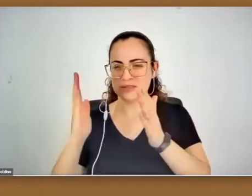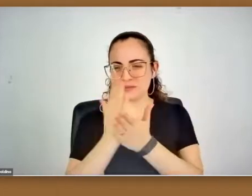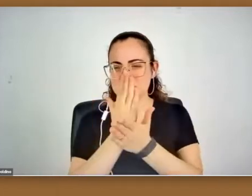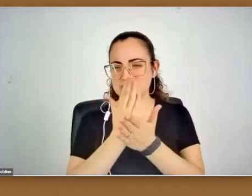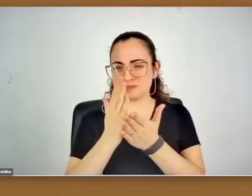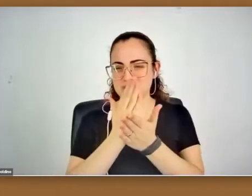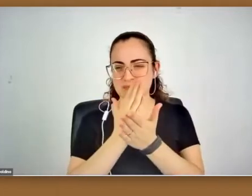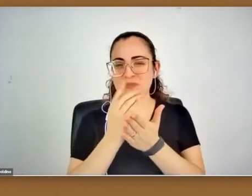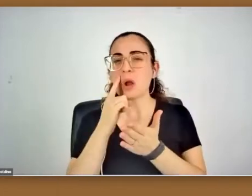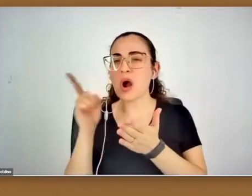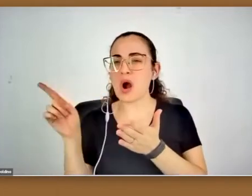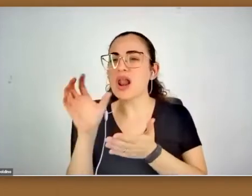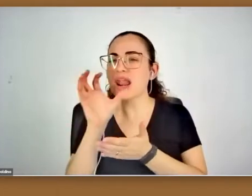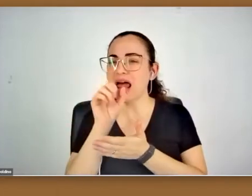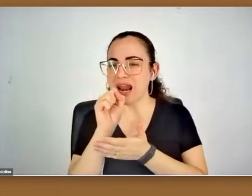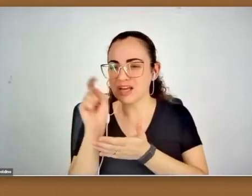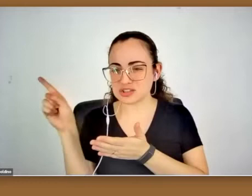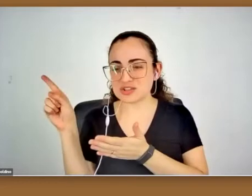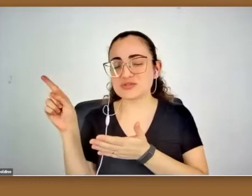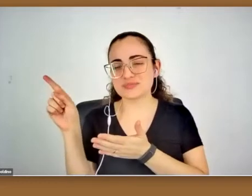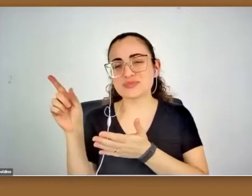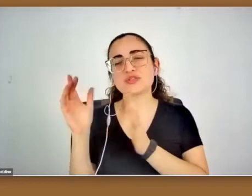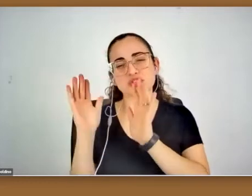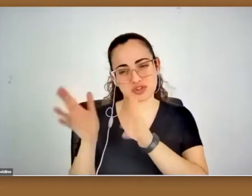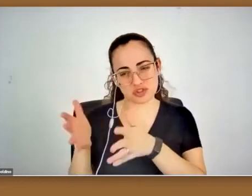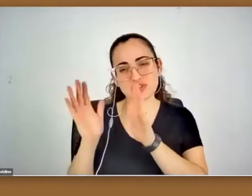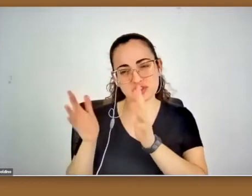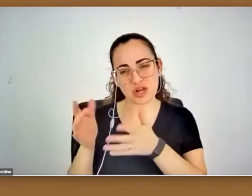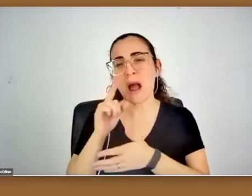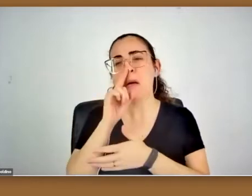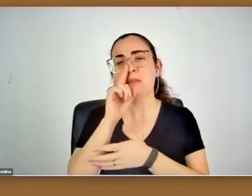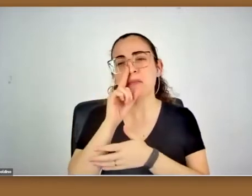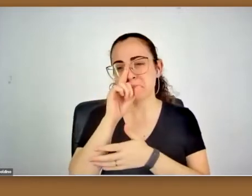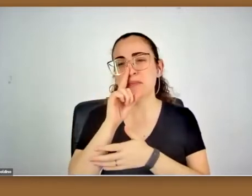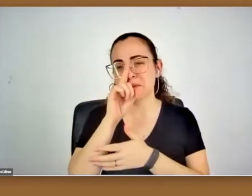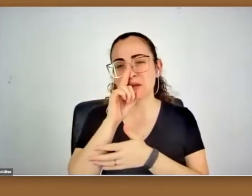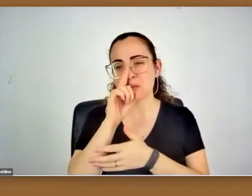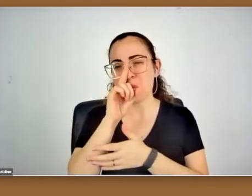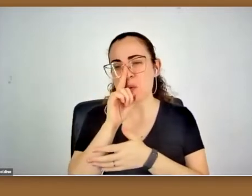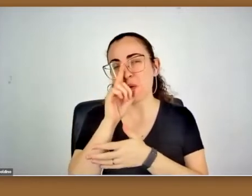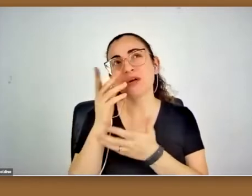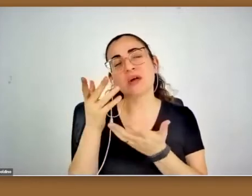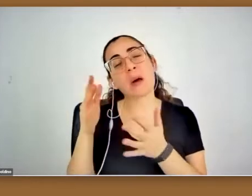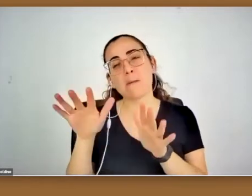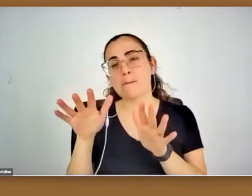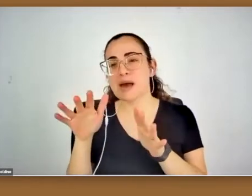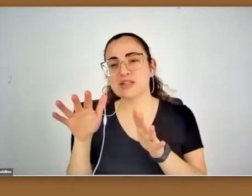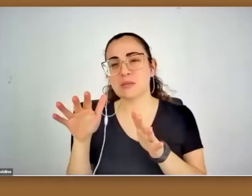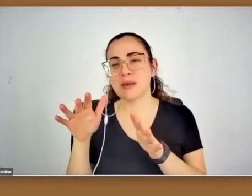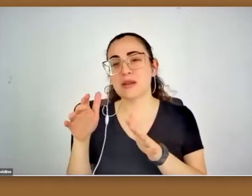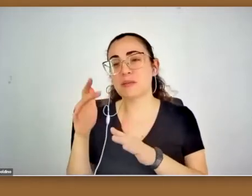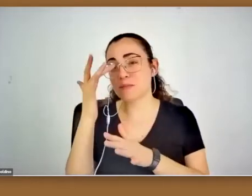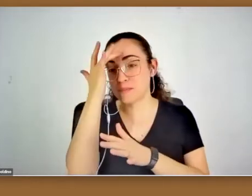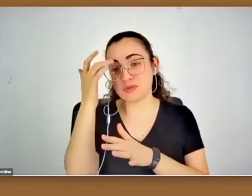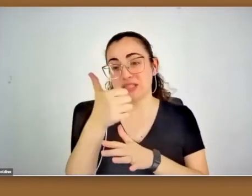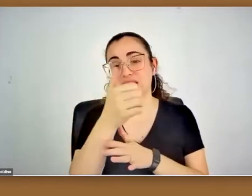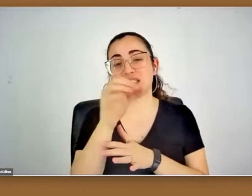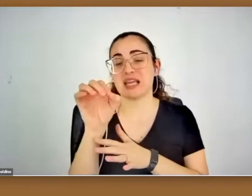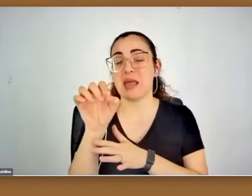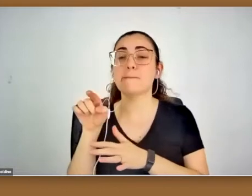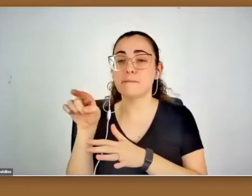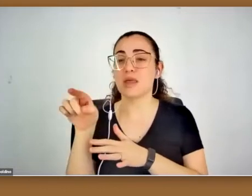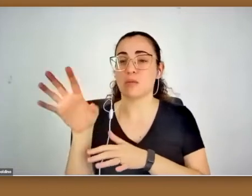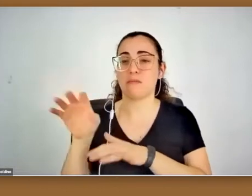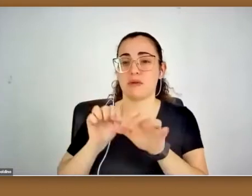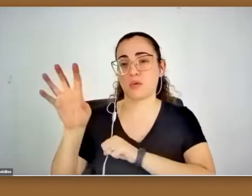laranja, a gente já considera né, que é acima de 300 por 100 mil habitantes, muita coisa. Tá?